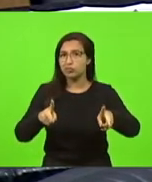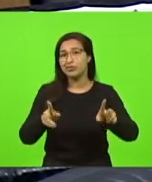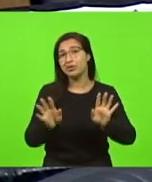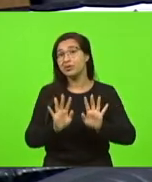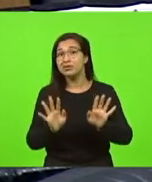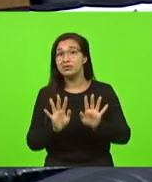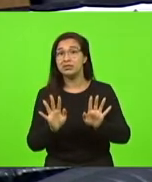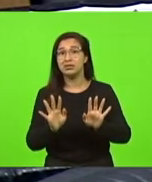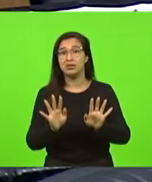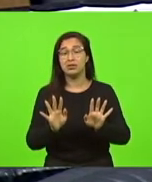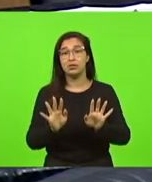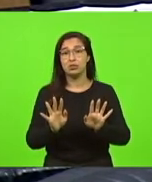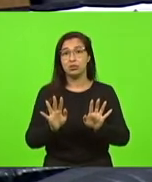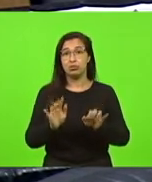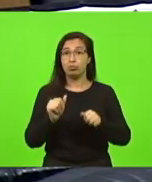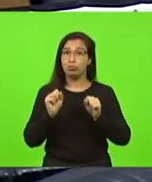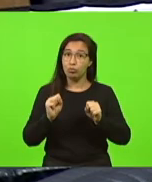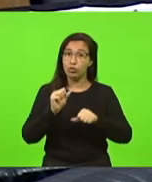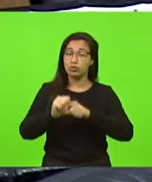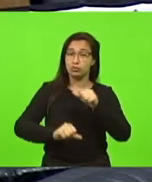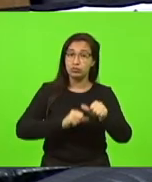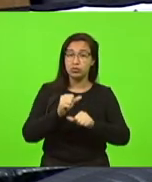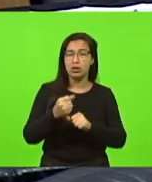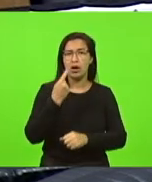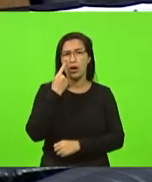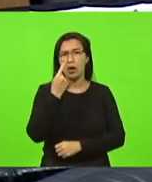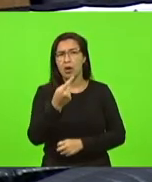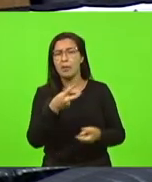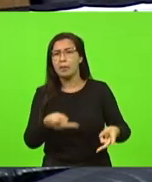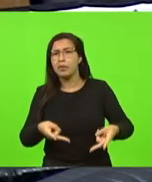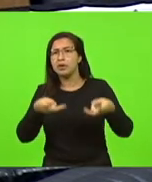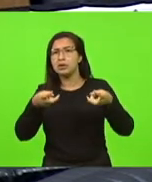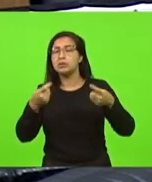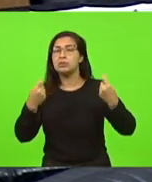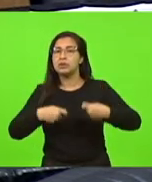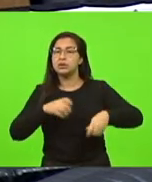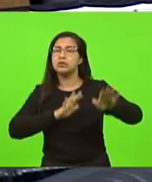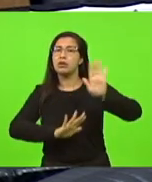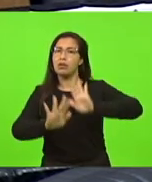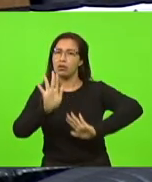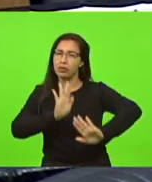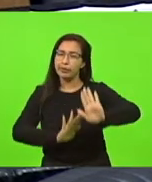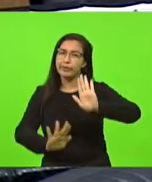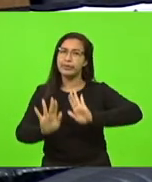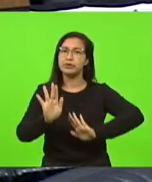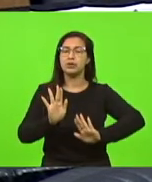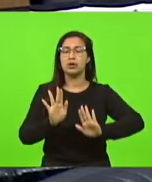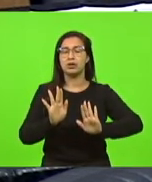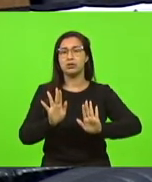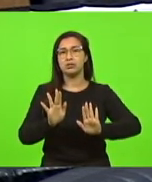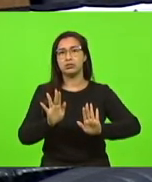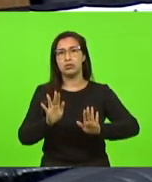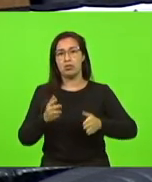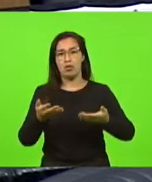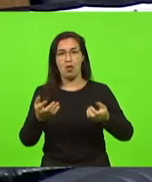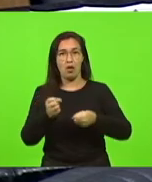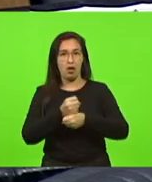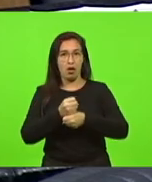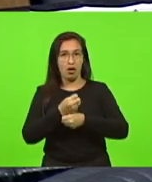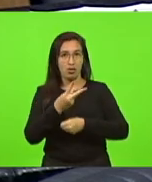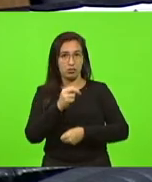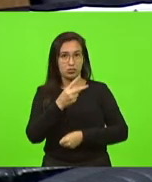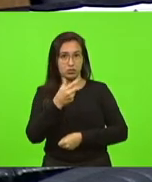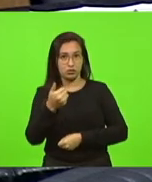tempo sempre, e eu estou vendo, sim, que temos que ter cuidado, porque não vou dizer este ano ou no ano que